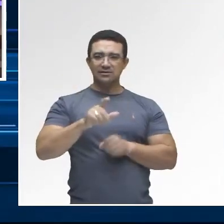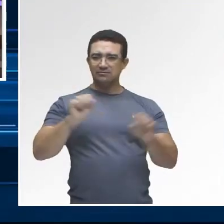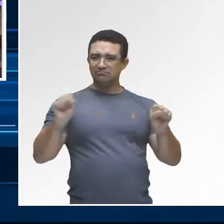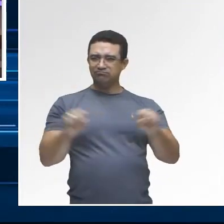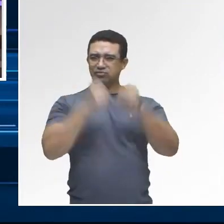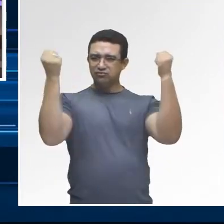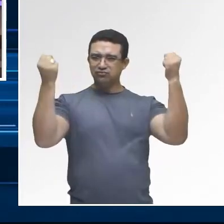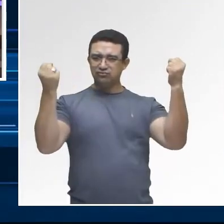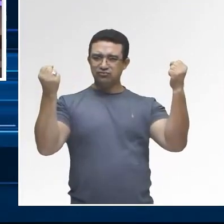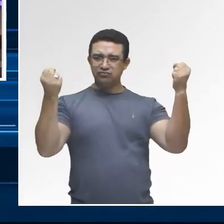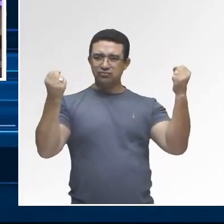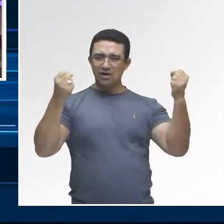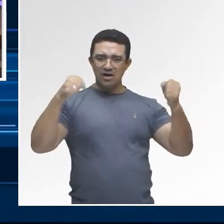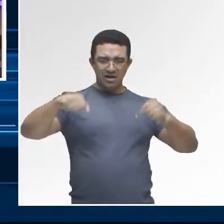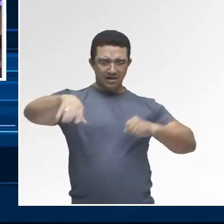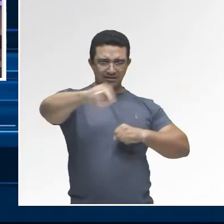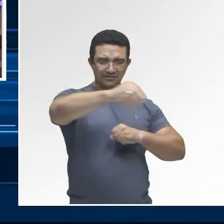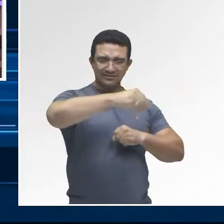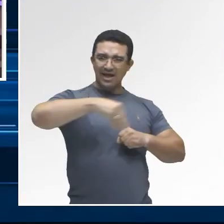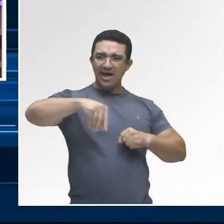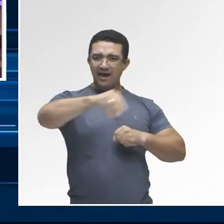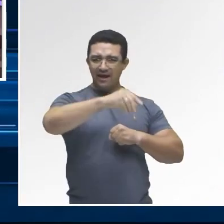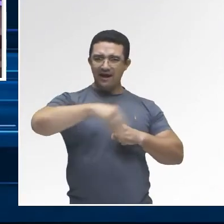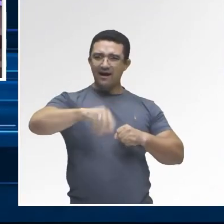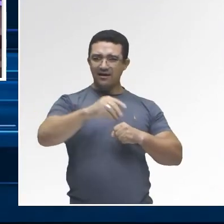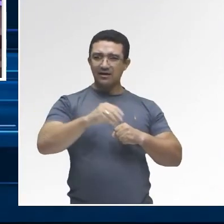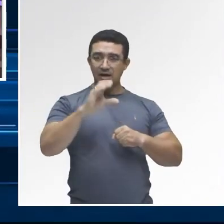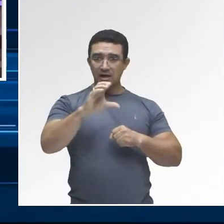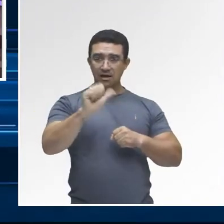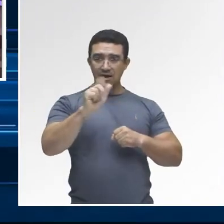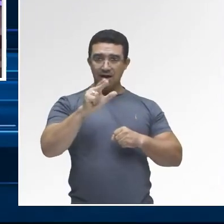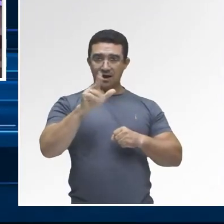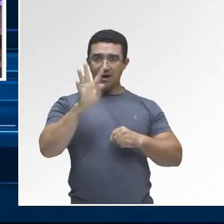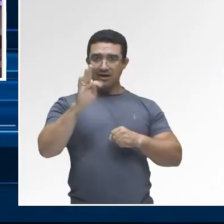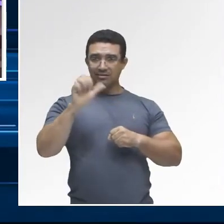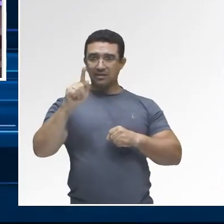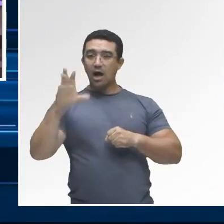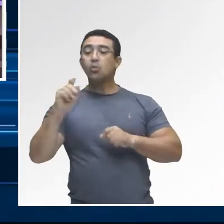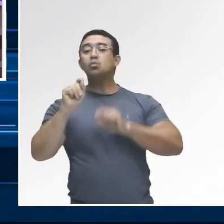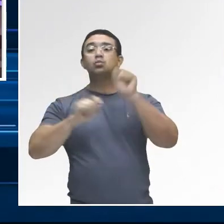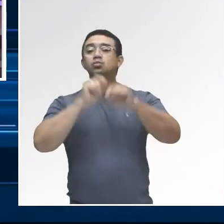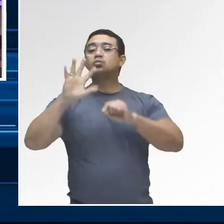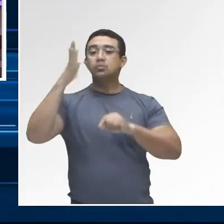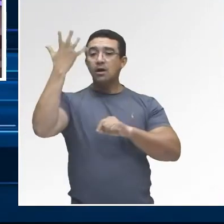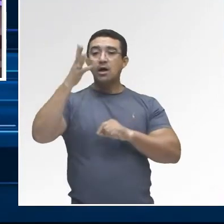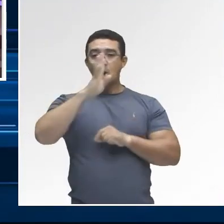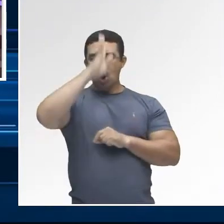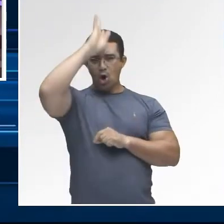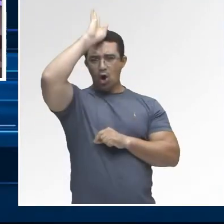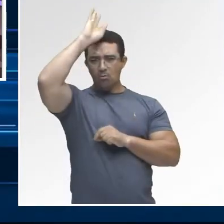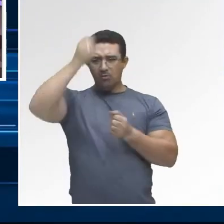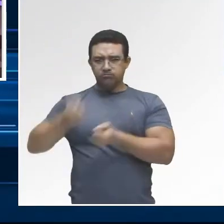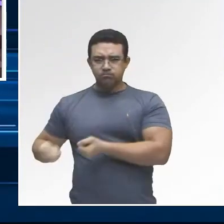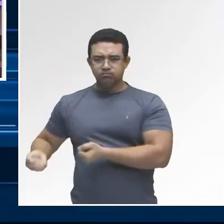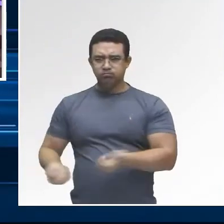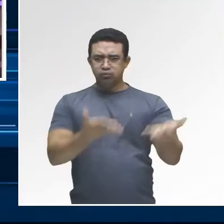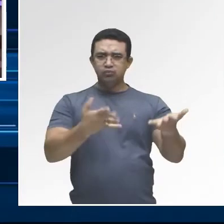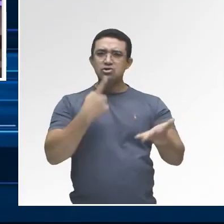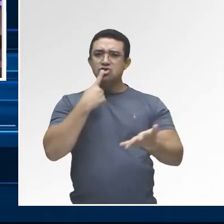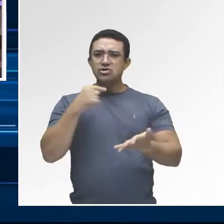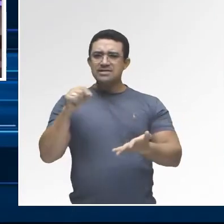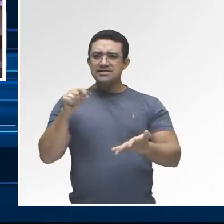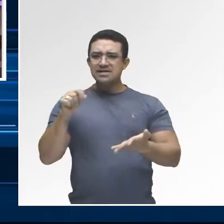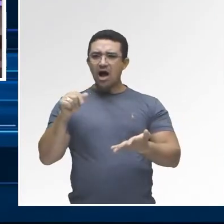sal. Sabe por que jogar sal? Para não crescer nada ali naquelas terras, tá? Então são batalhas